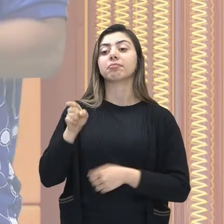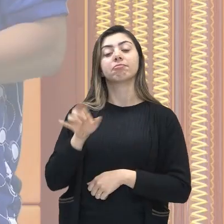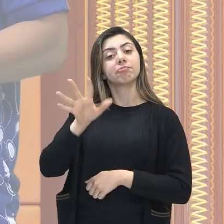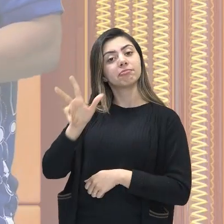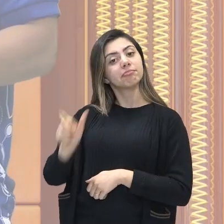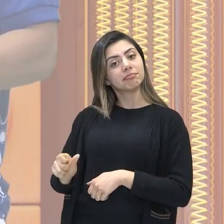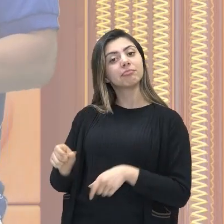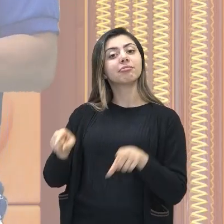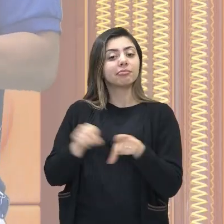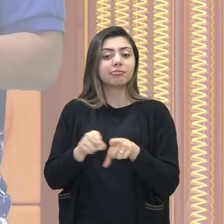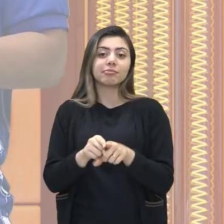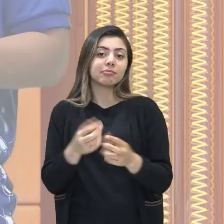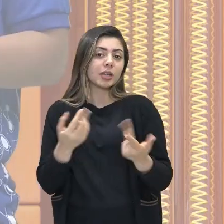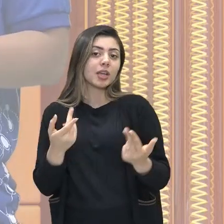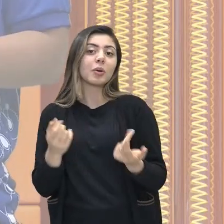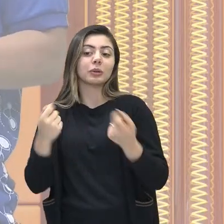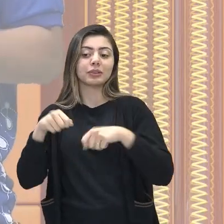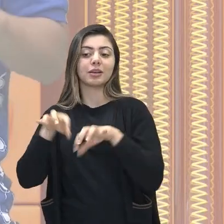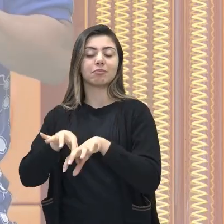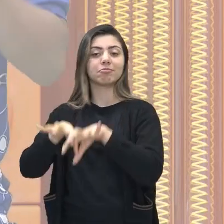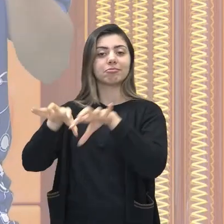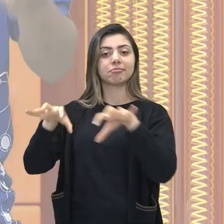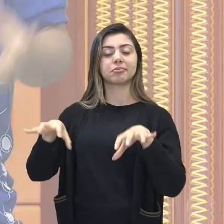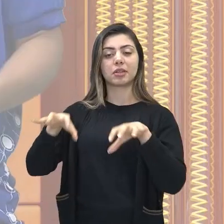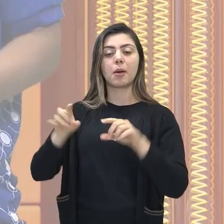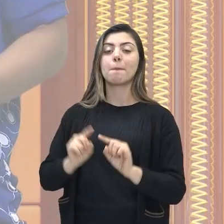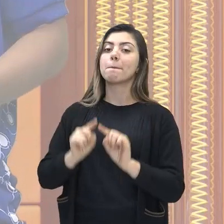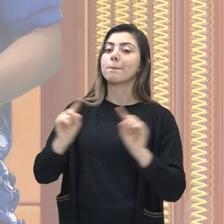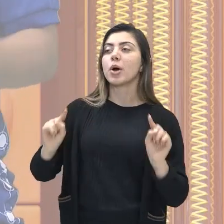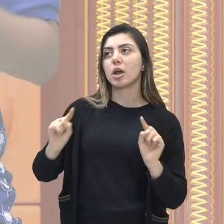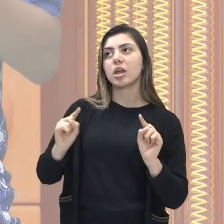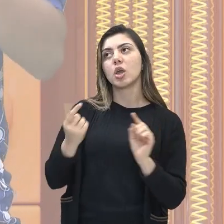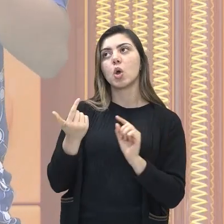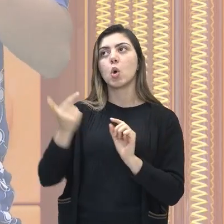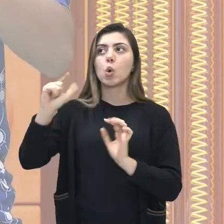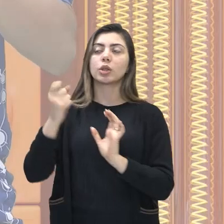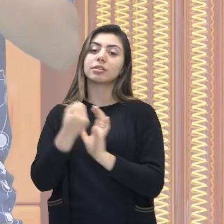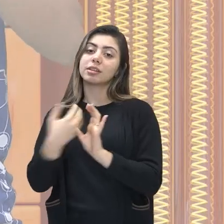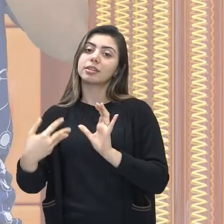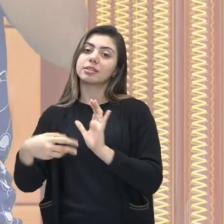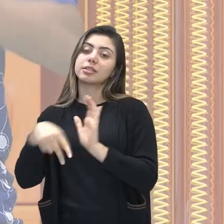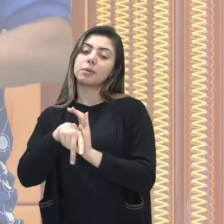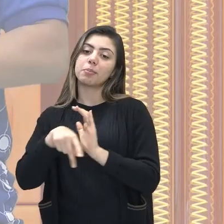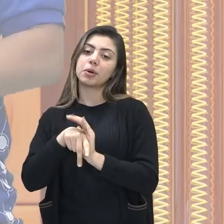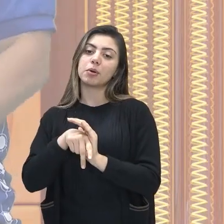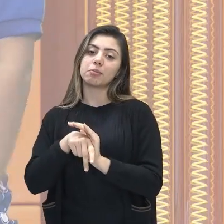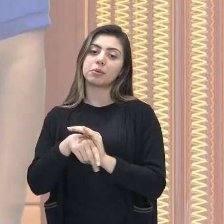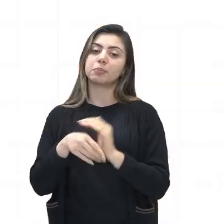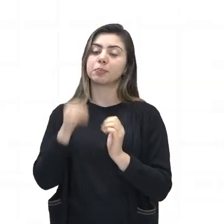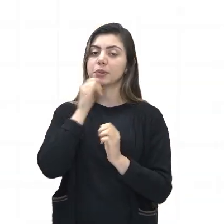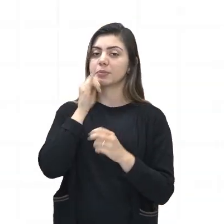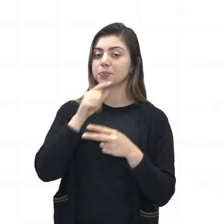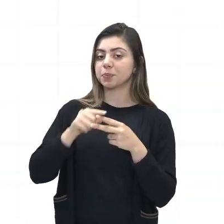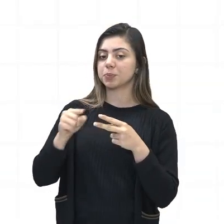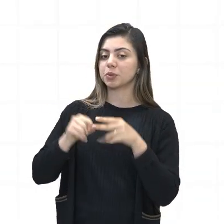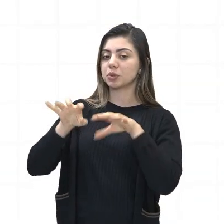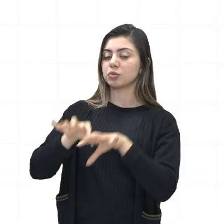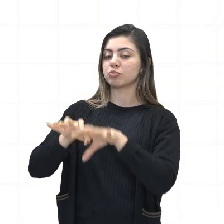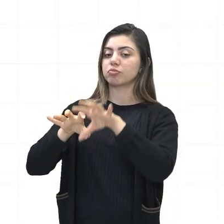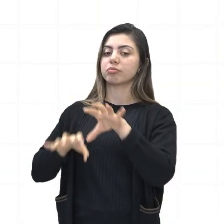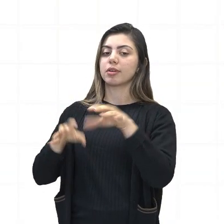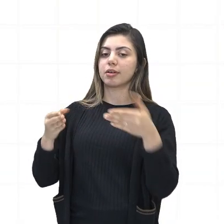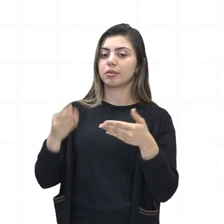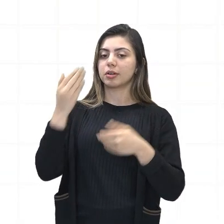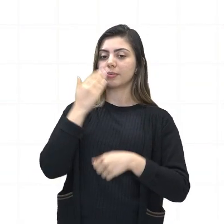gente também consegue fazer esse tipo de diferenciação, mas por outros motivos. Diferenciando em dois. Vamos ver nessa próxima tela